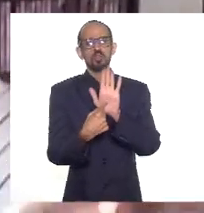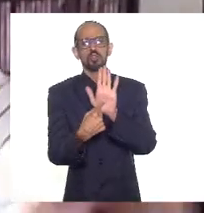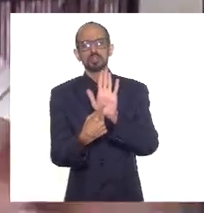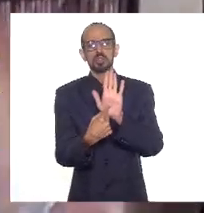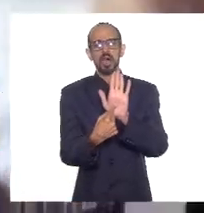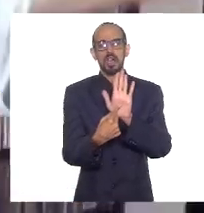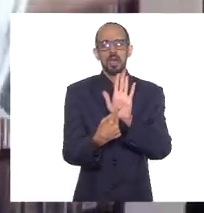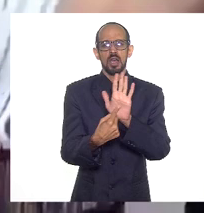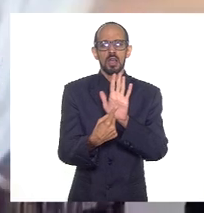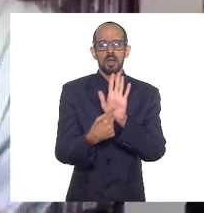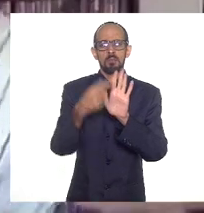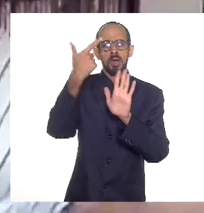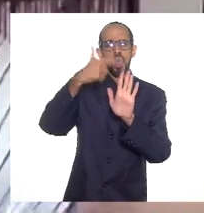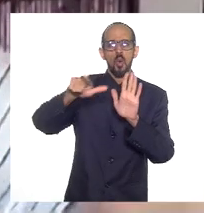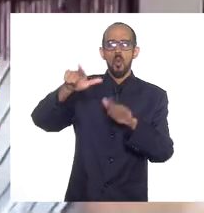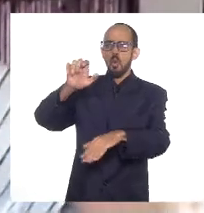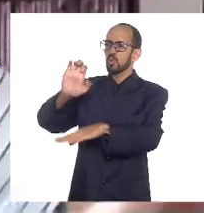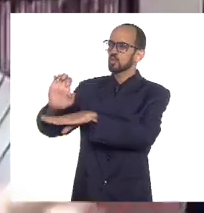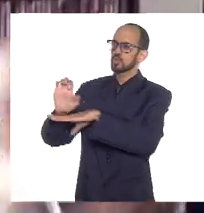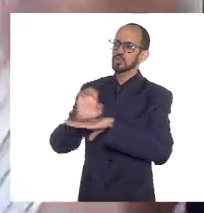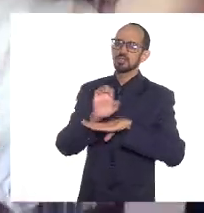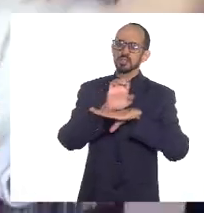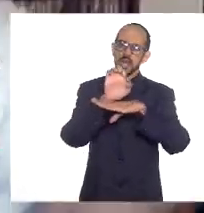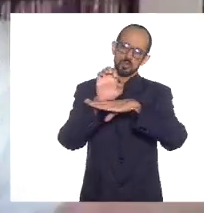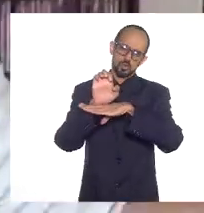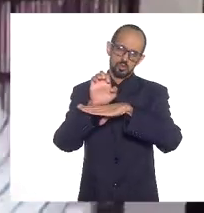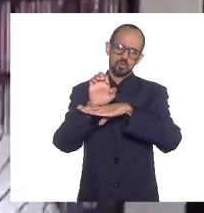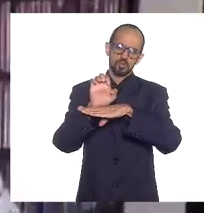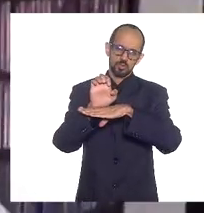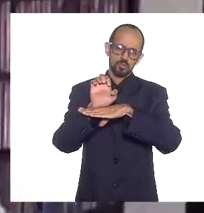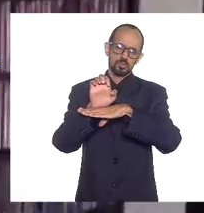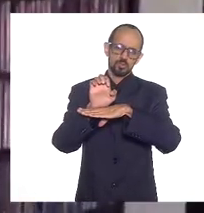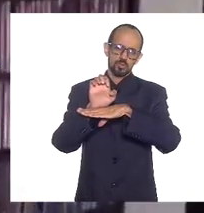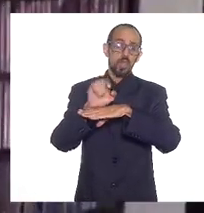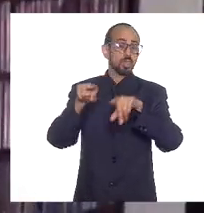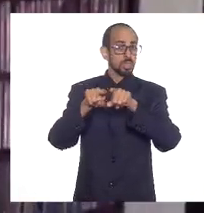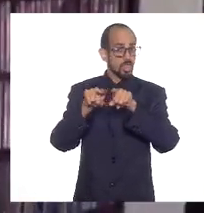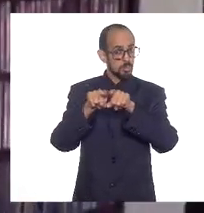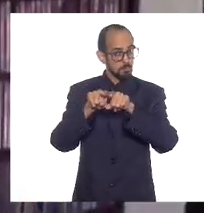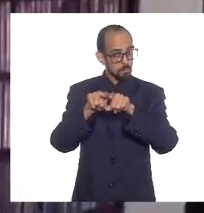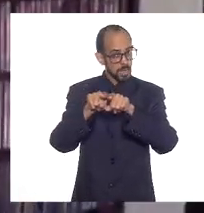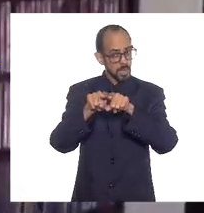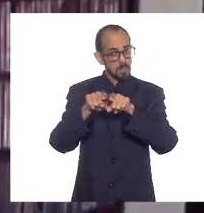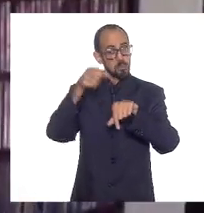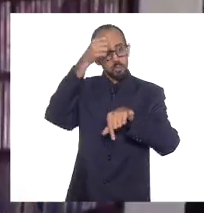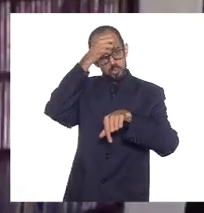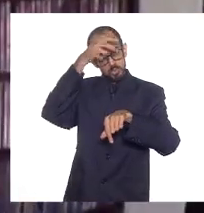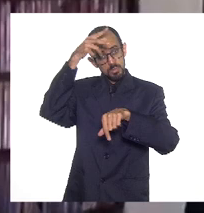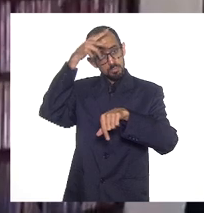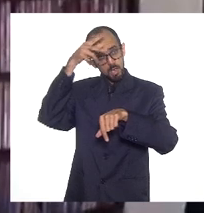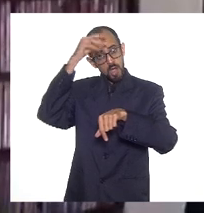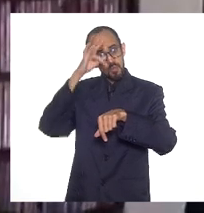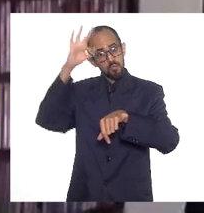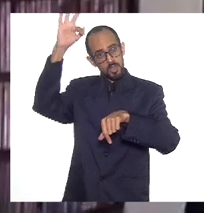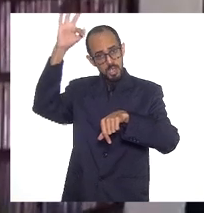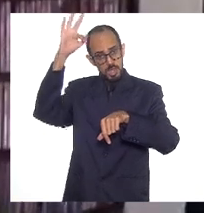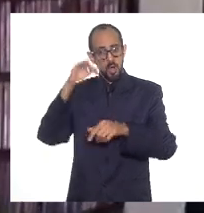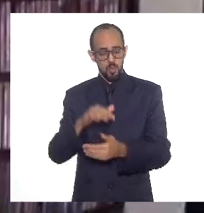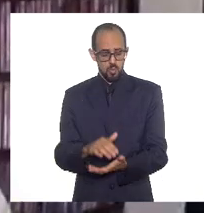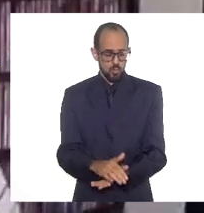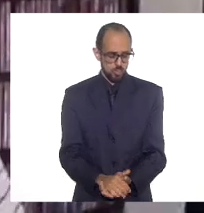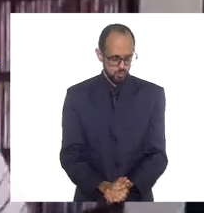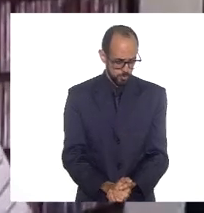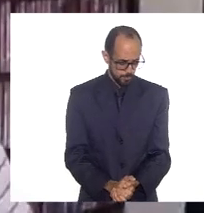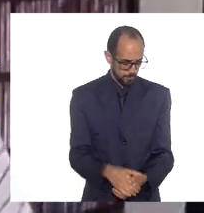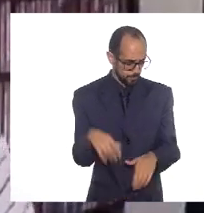para outros parlamentos de outros níveis, inclusive municipal, estadual e federal.